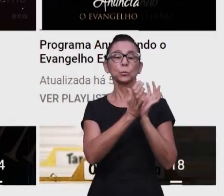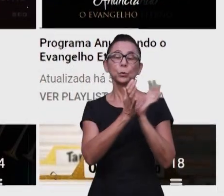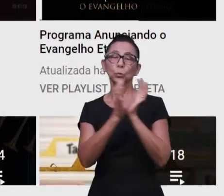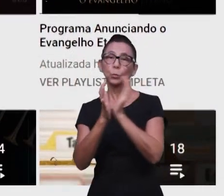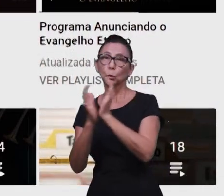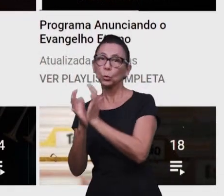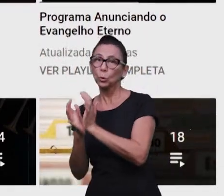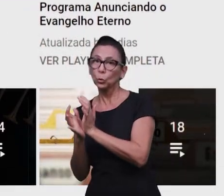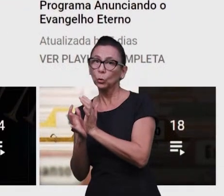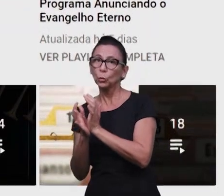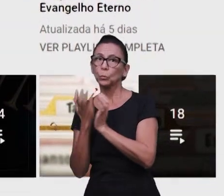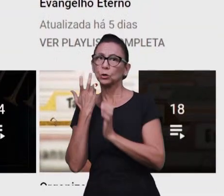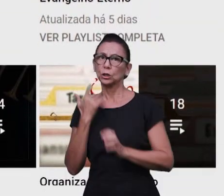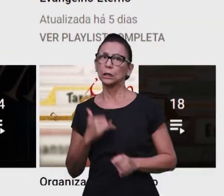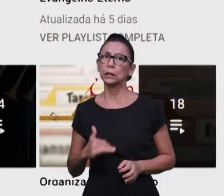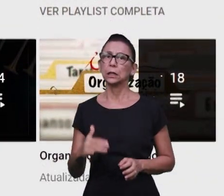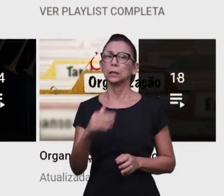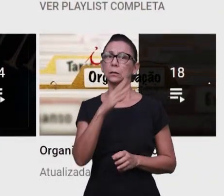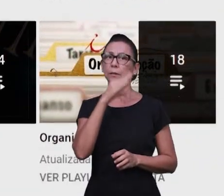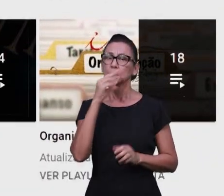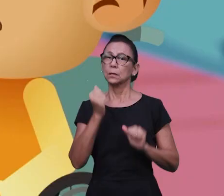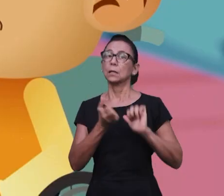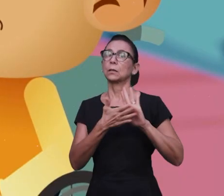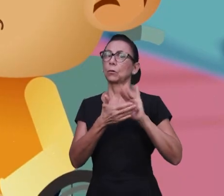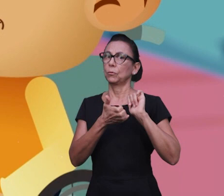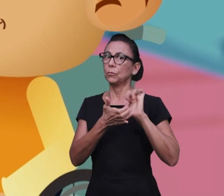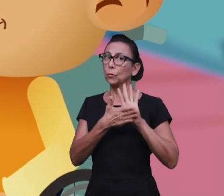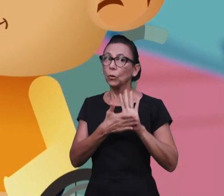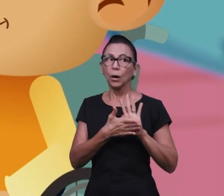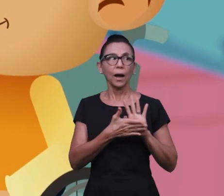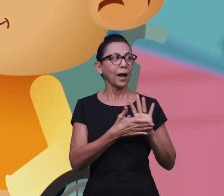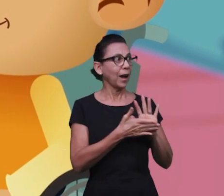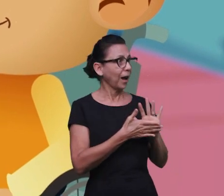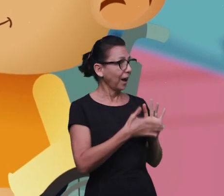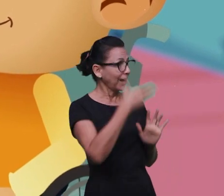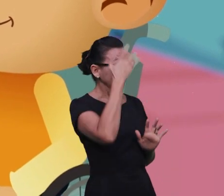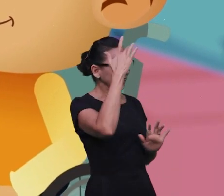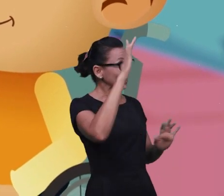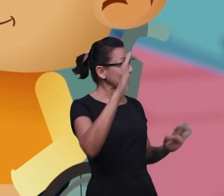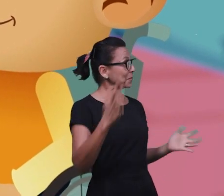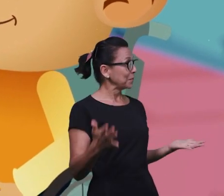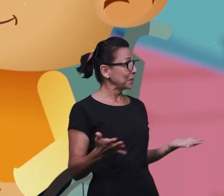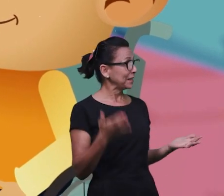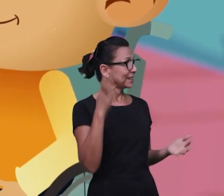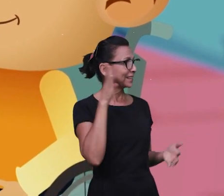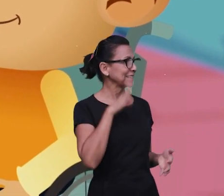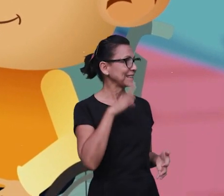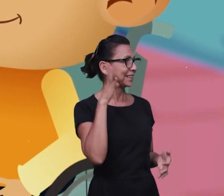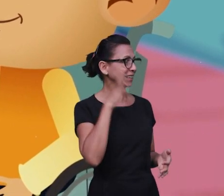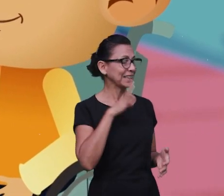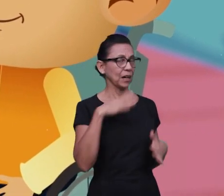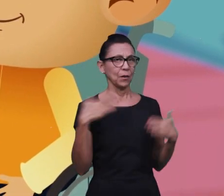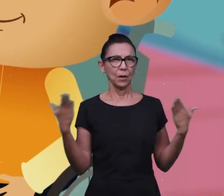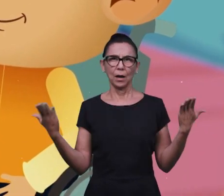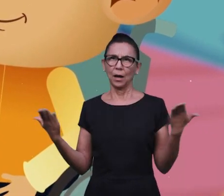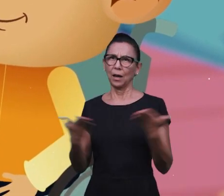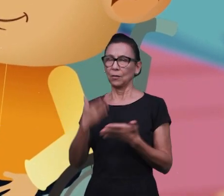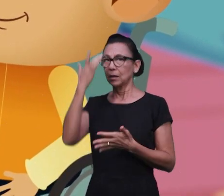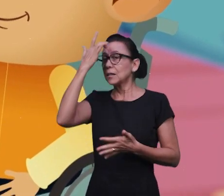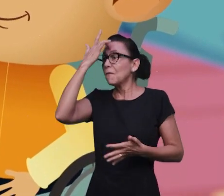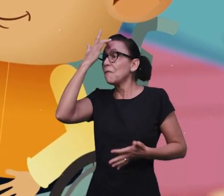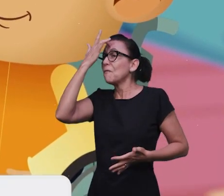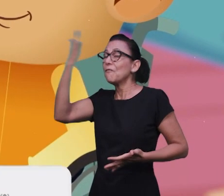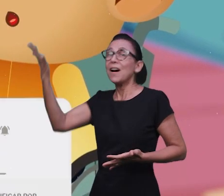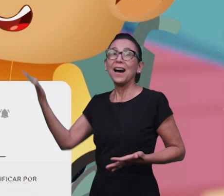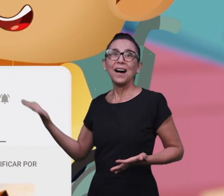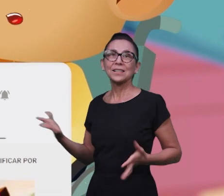classes e até os louvores de crianças e da igreja. Guguinha, eu não sabia disso. Que legal! Agora fica muito mais fácil